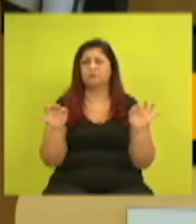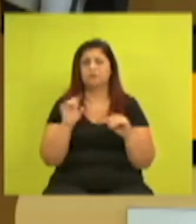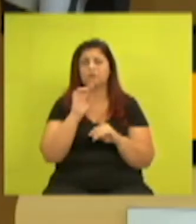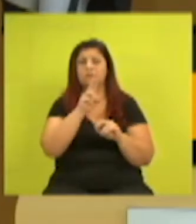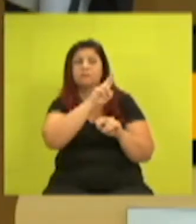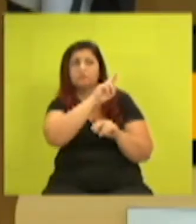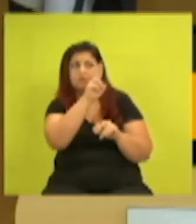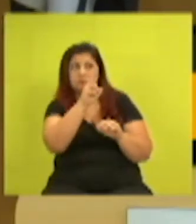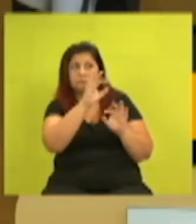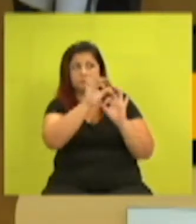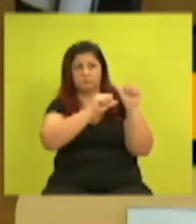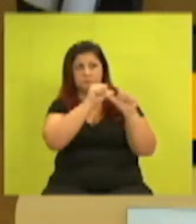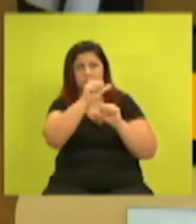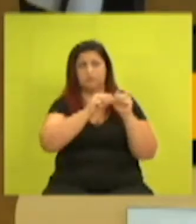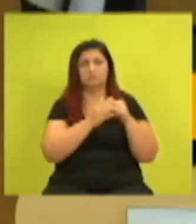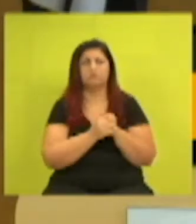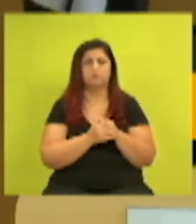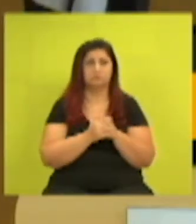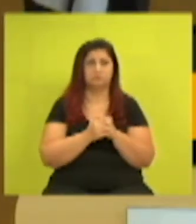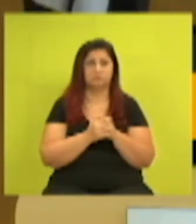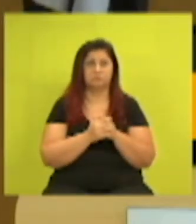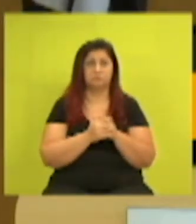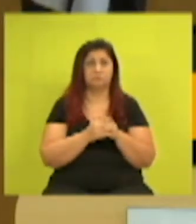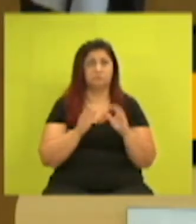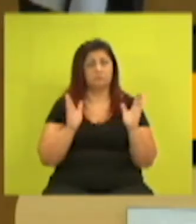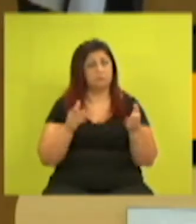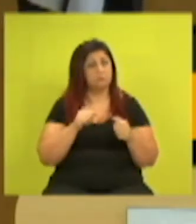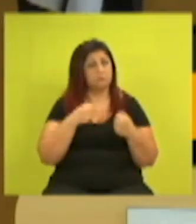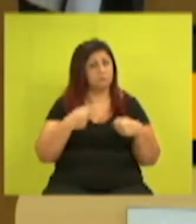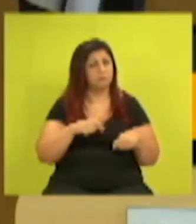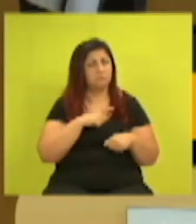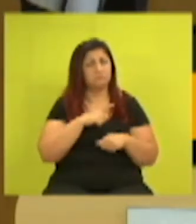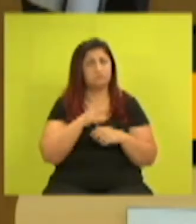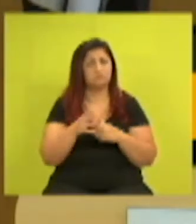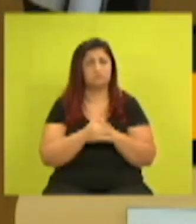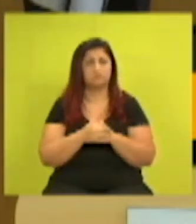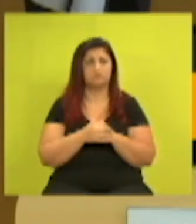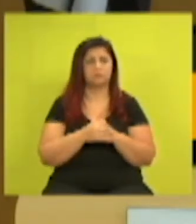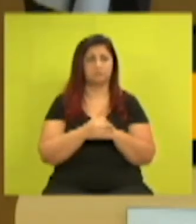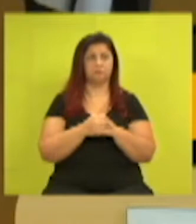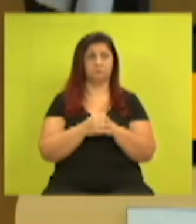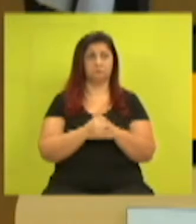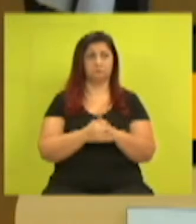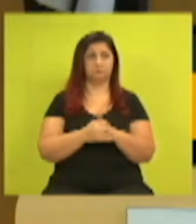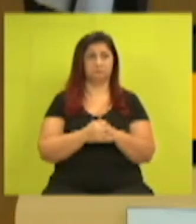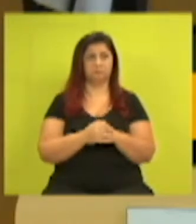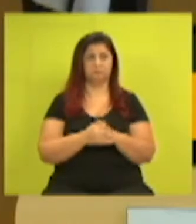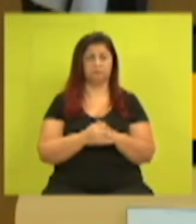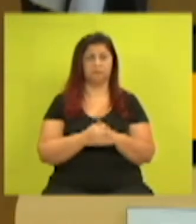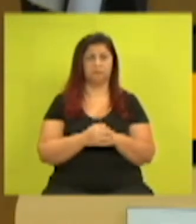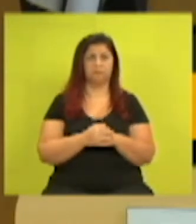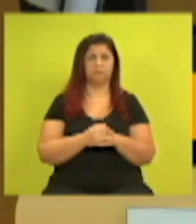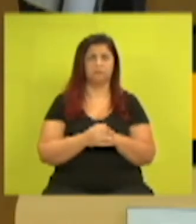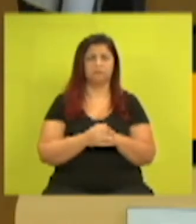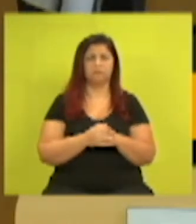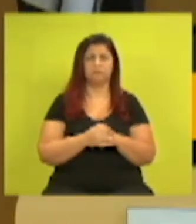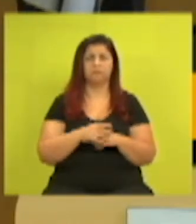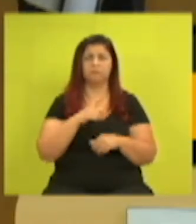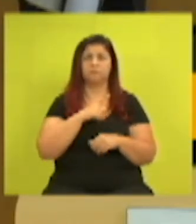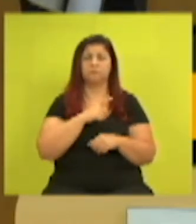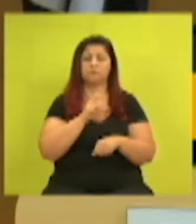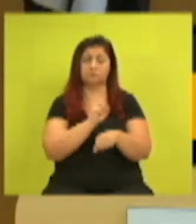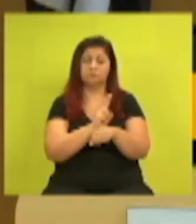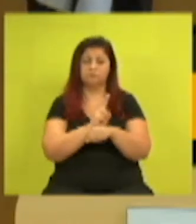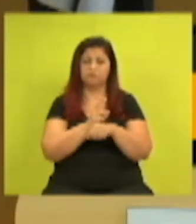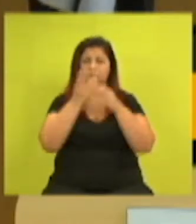da nomenclatura, acrescentando o que já deveria existir, em que pese o artigo 37 trazer em seu texto a proteção dos